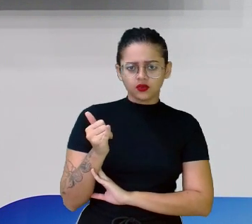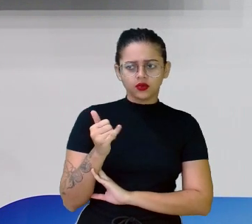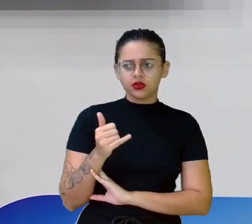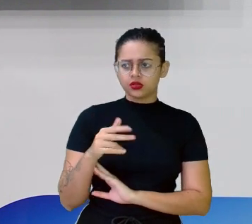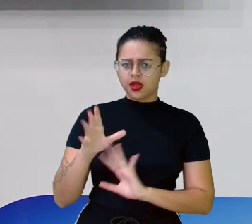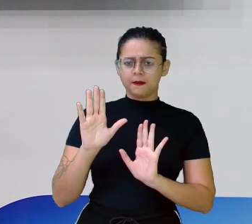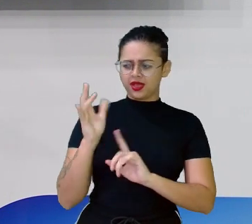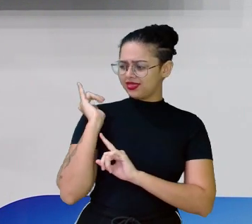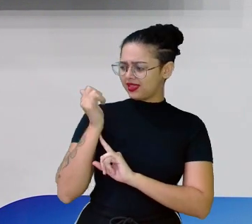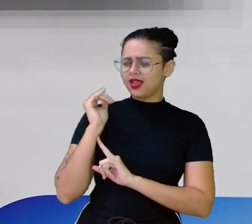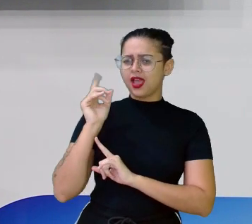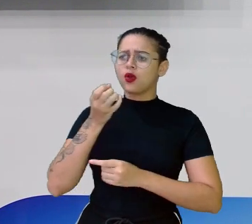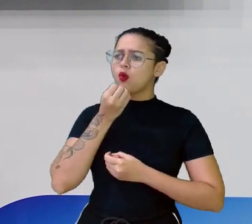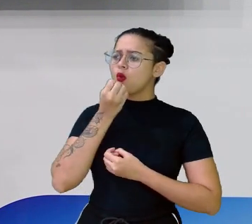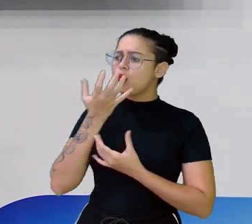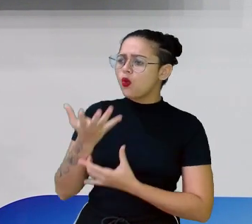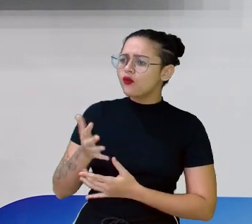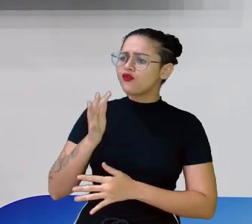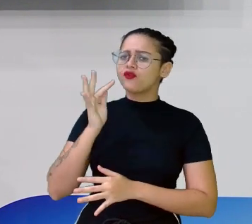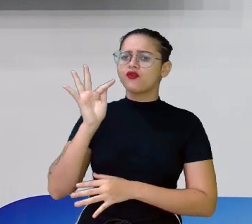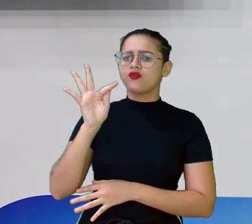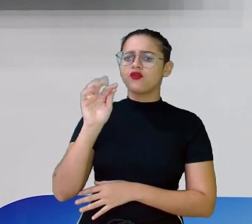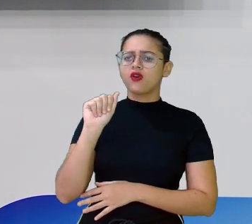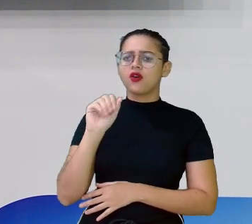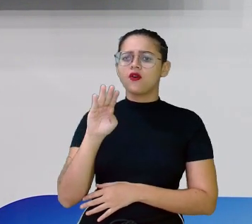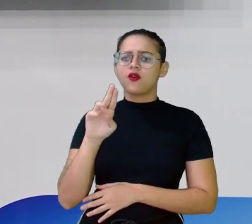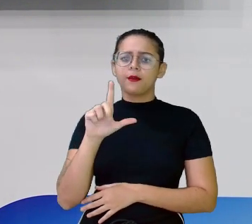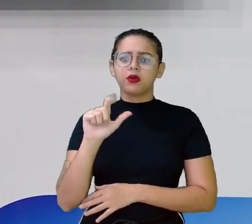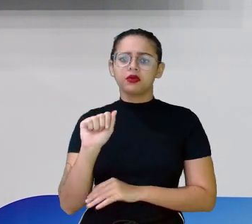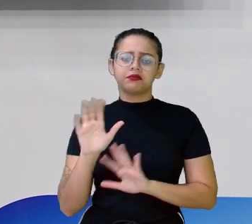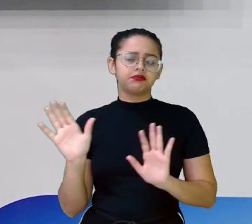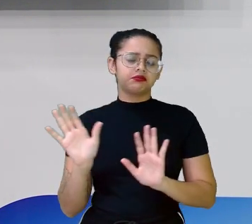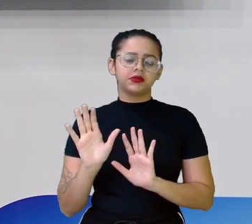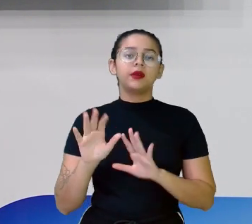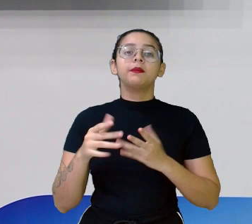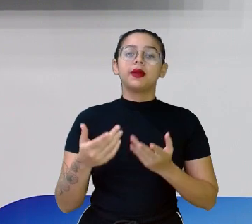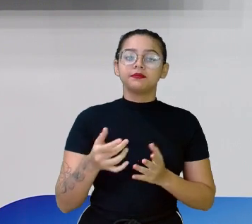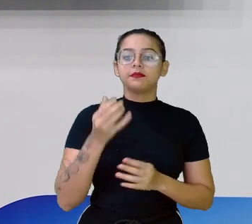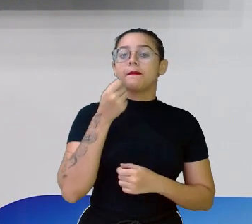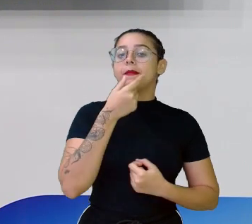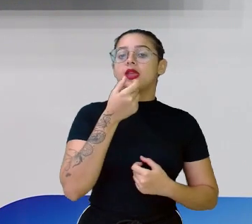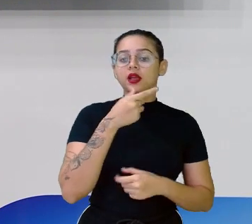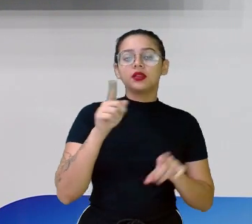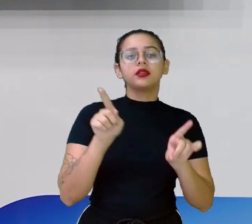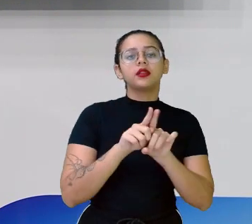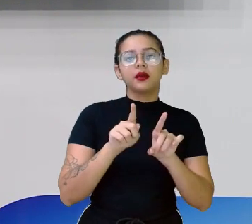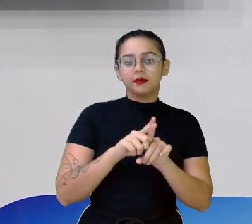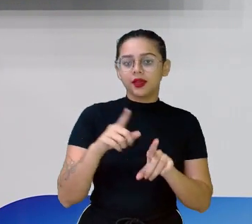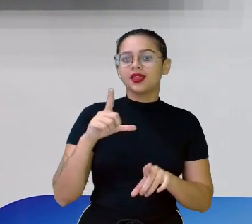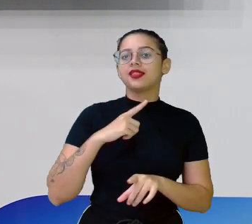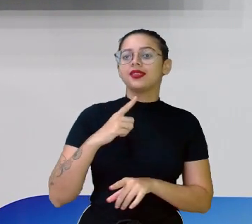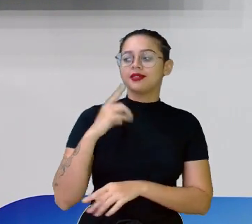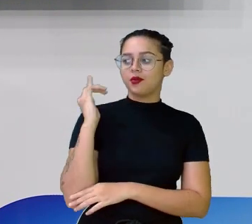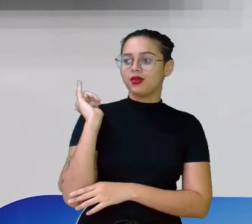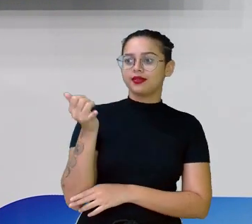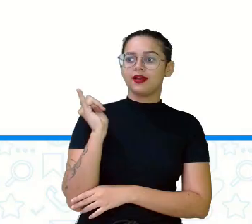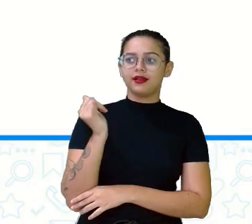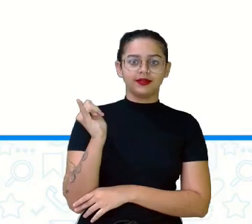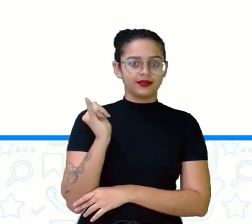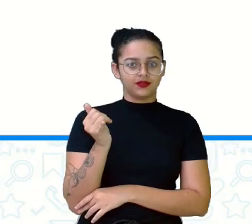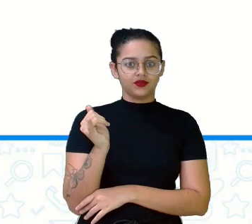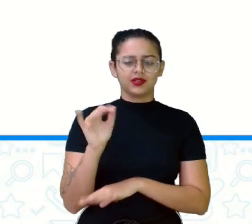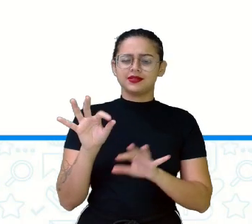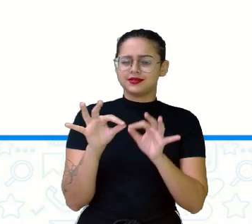os contos, mas olha aí, ó, a piada ou anedota também ela tem uma narrativa. No caso, uma